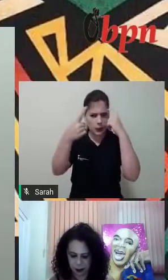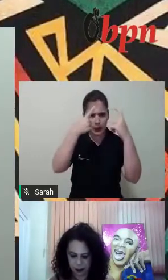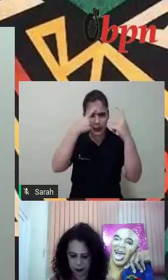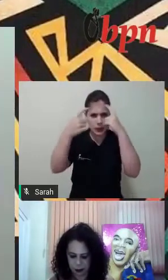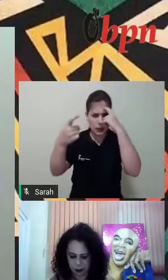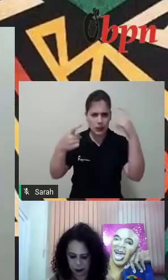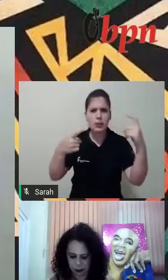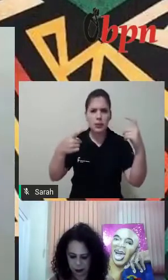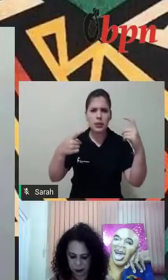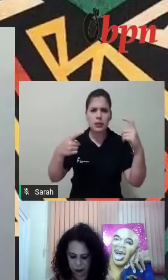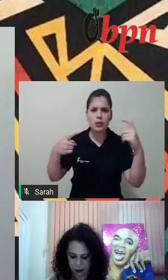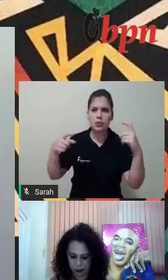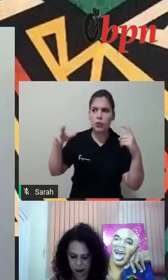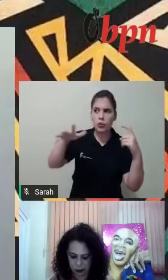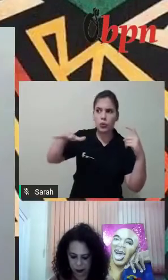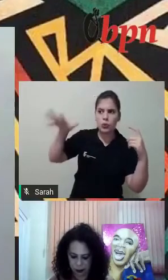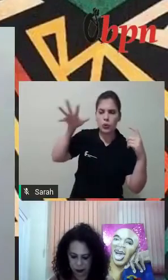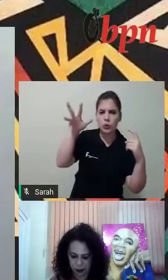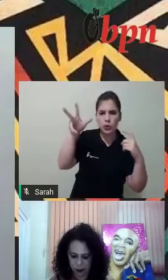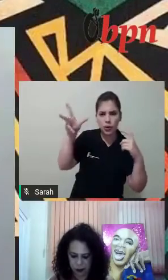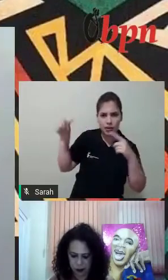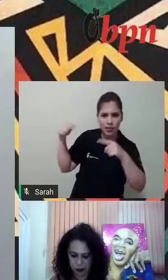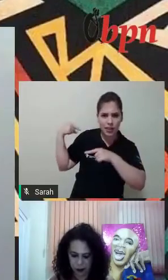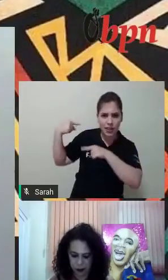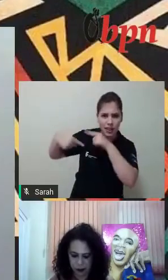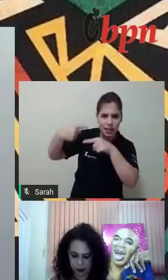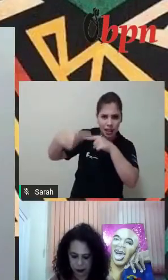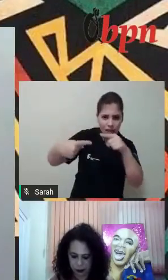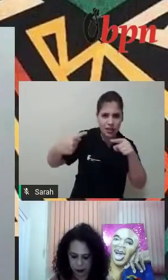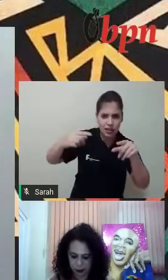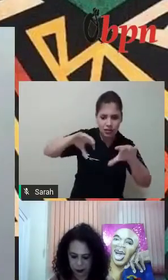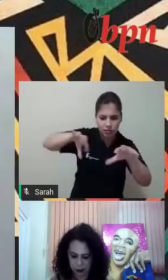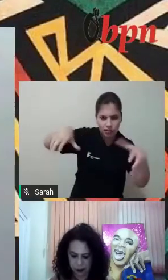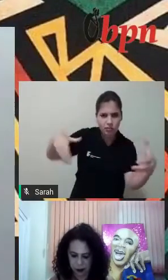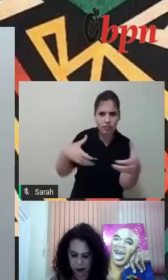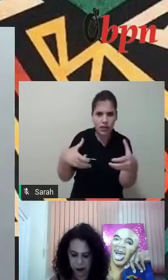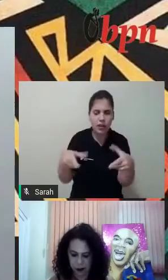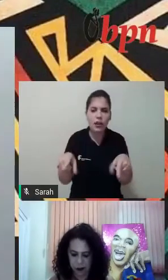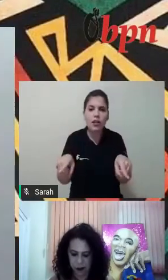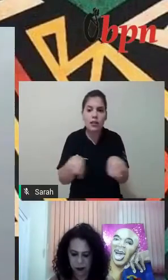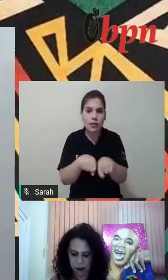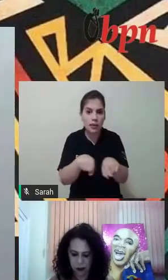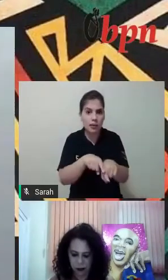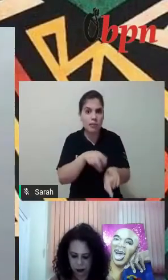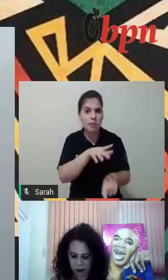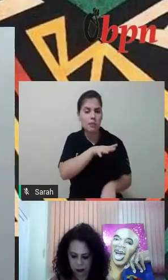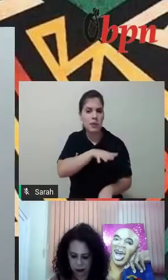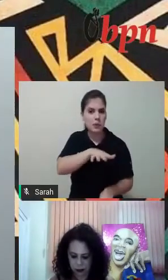africanos, descendentes de africanos, como também uma elite política da época,